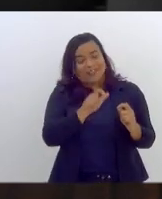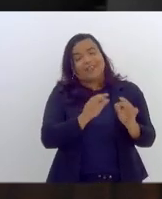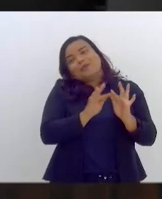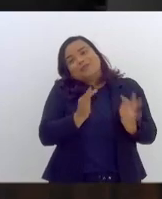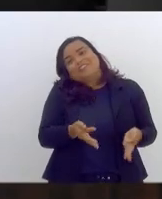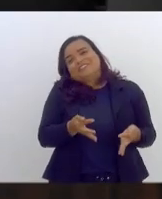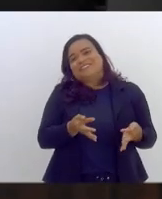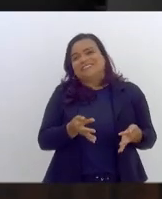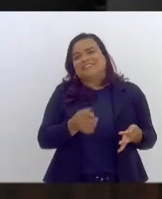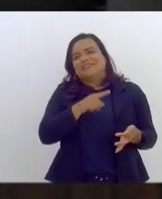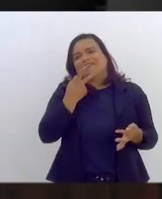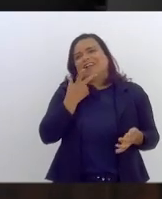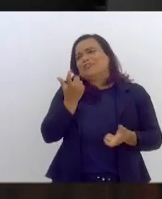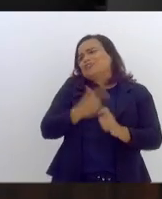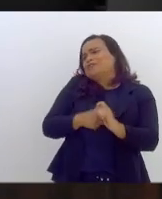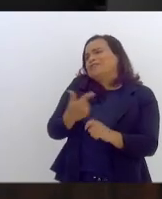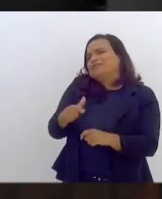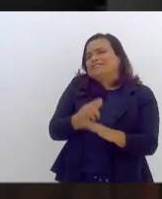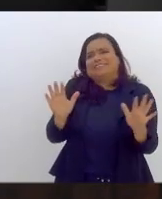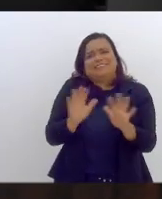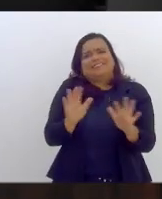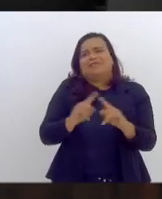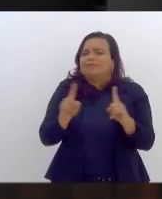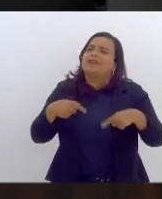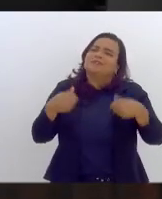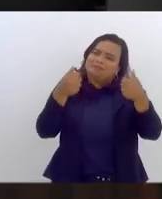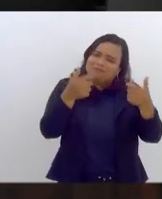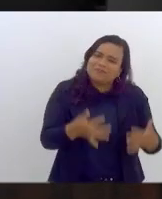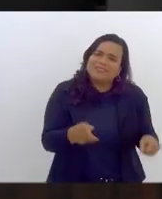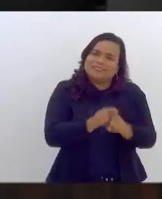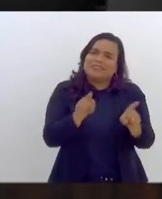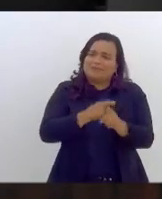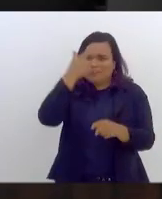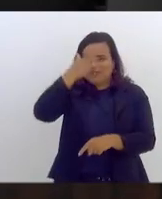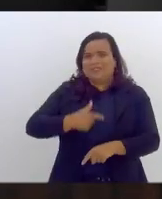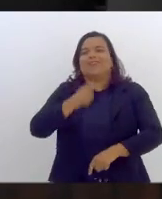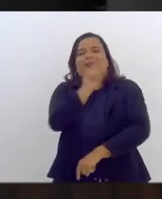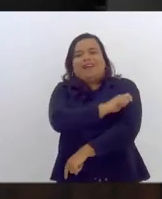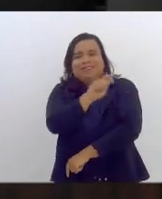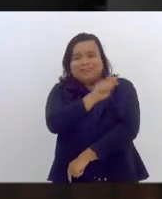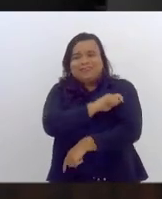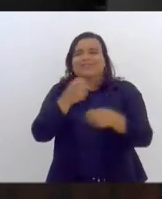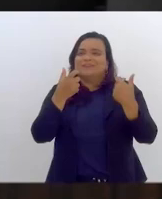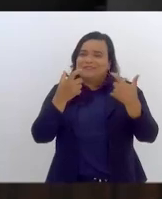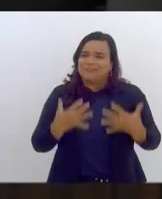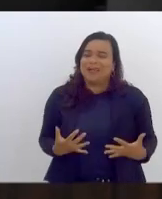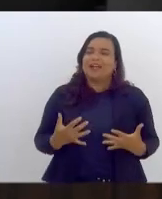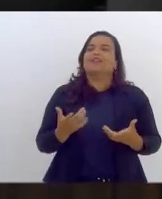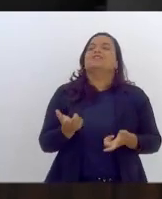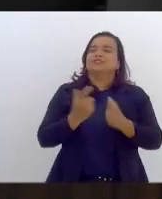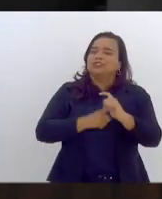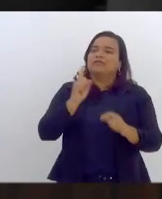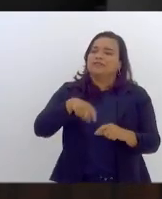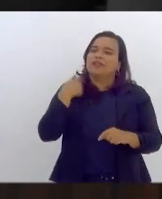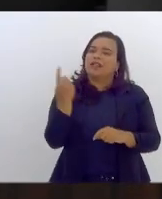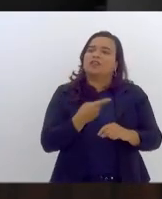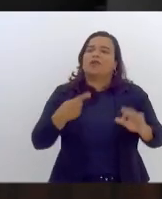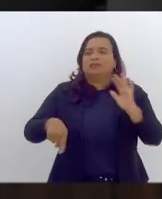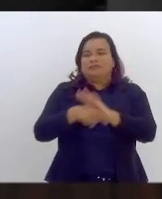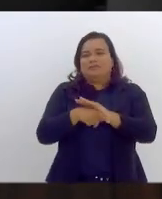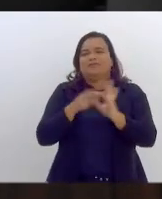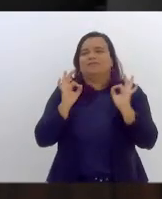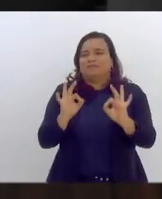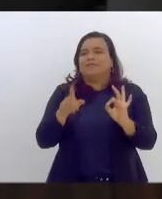enfim, não há dívida, mas eu humildemente, como aluno, falo que a dívida é de todos nós, porque,